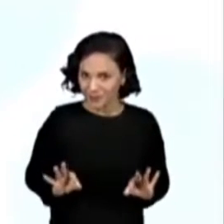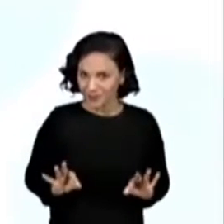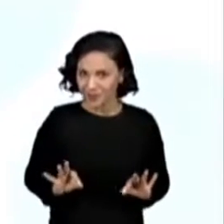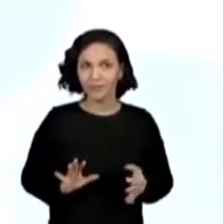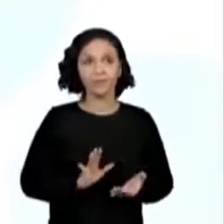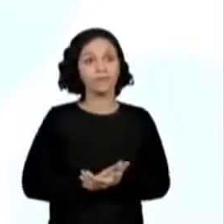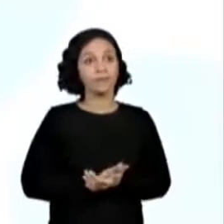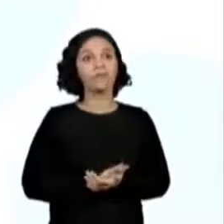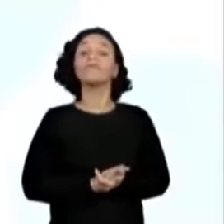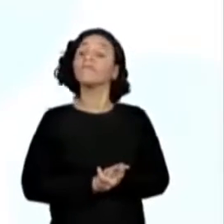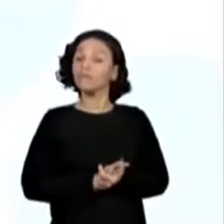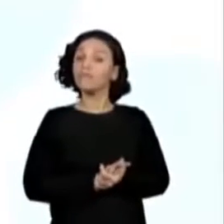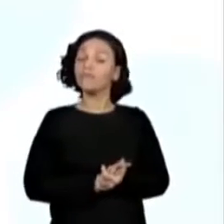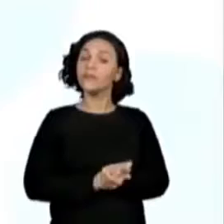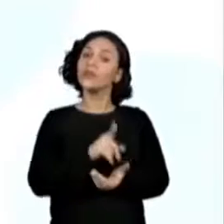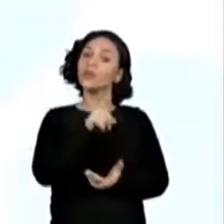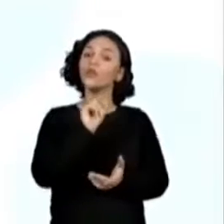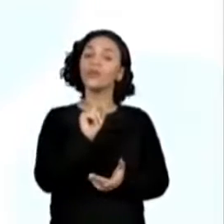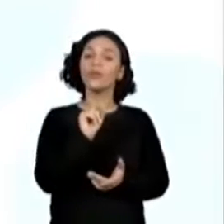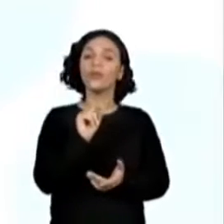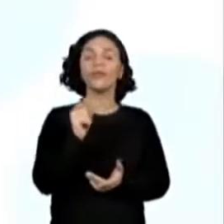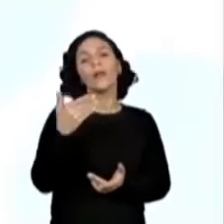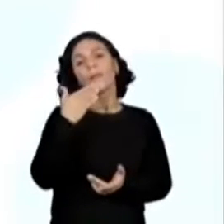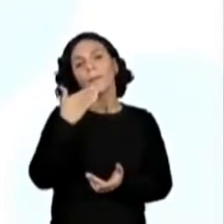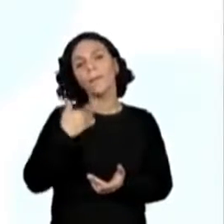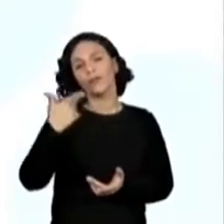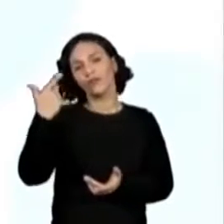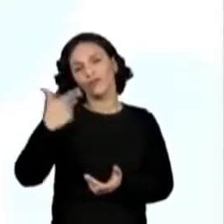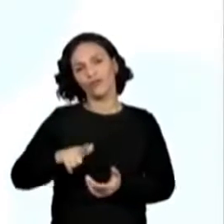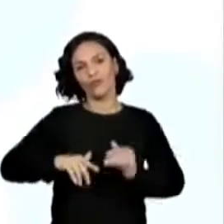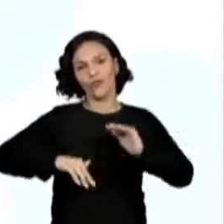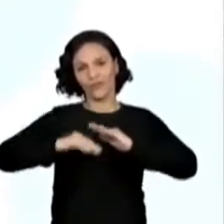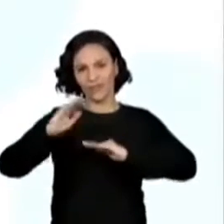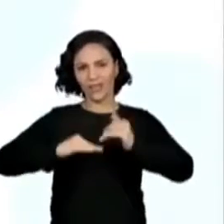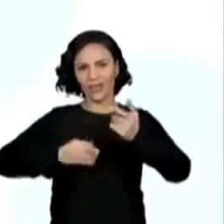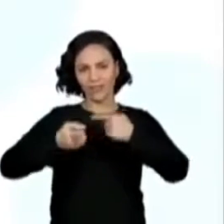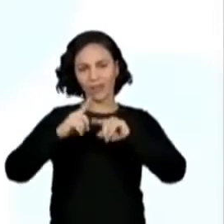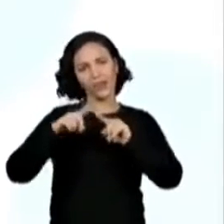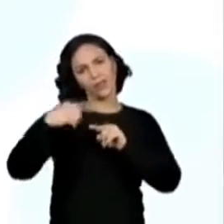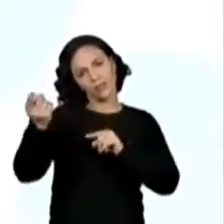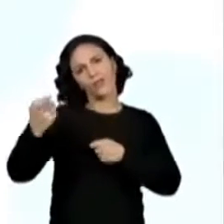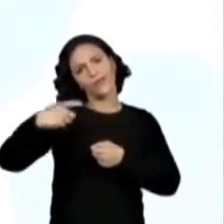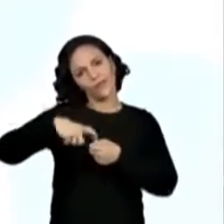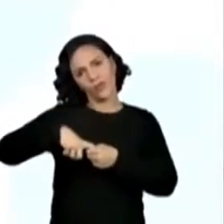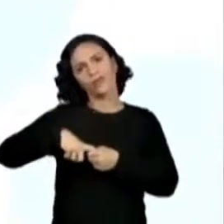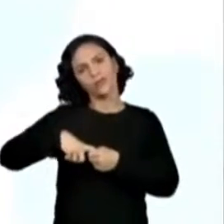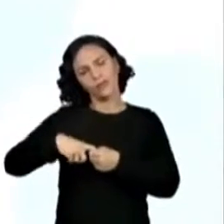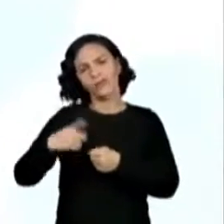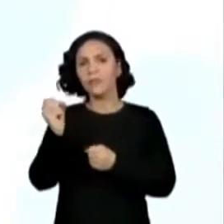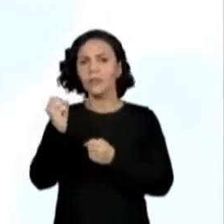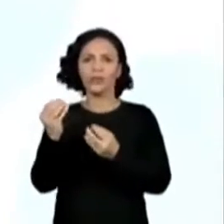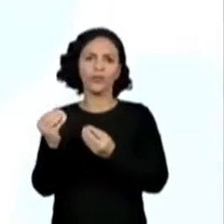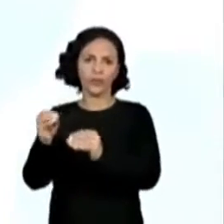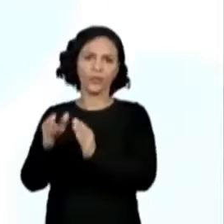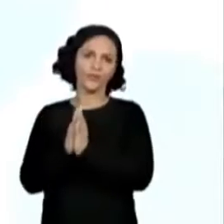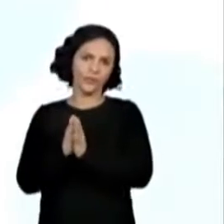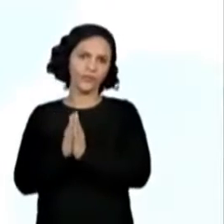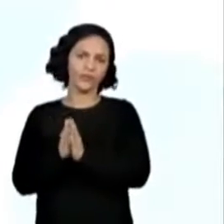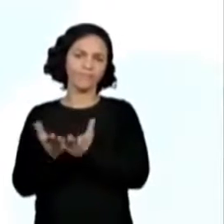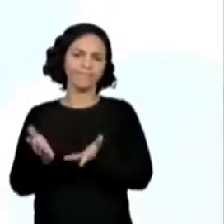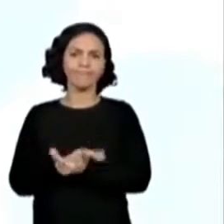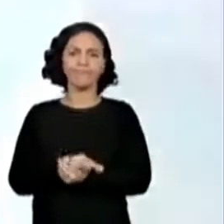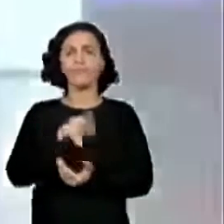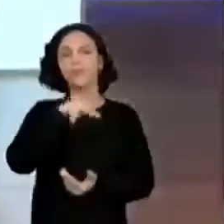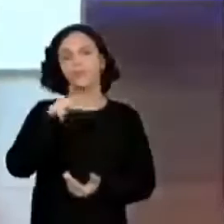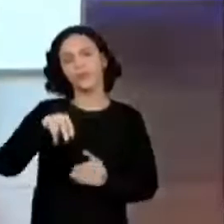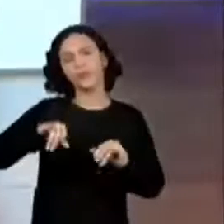uma informação aí. Estão pedindo habilidade de novo. Daqui a pouco a gente volta na habilidade. A gente já passou. Por favor, alguém vai colocando aí, né? Os professores